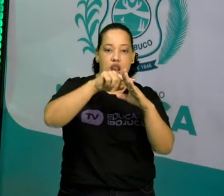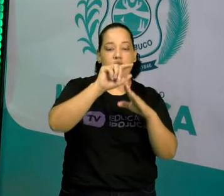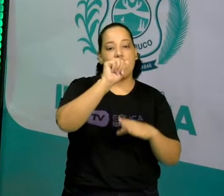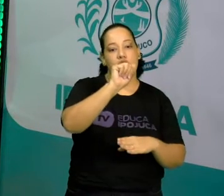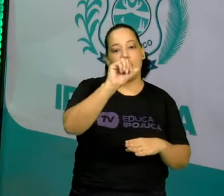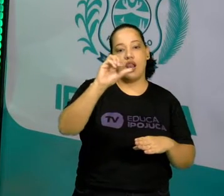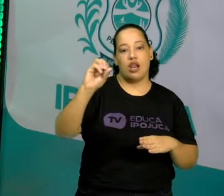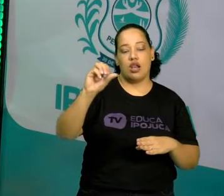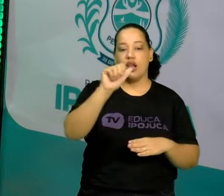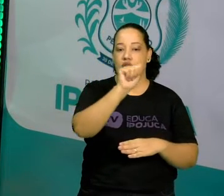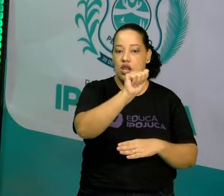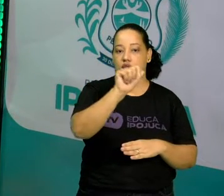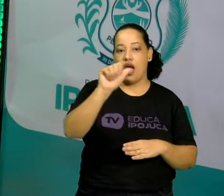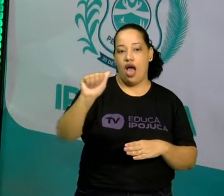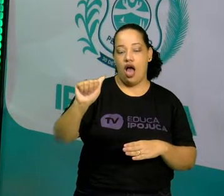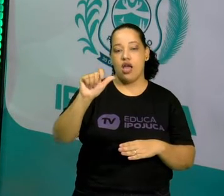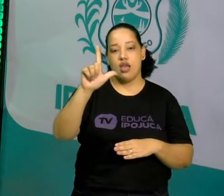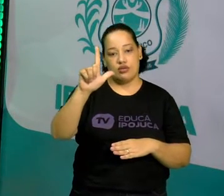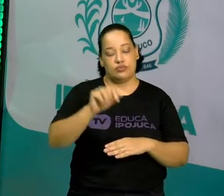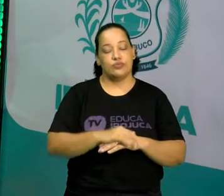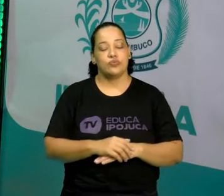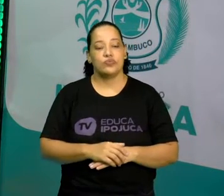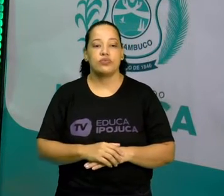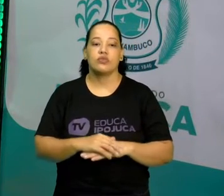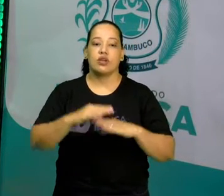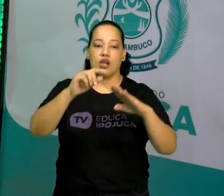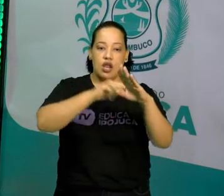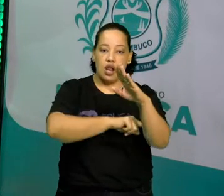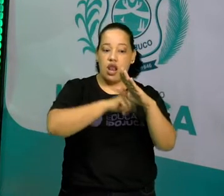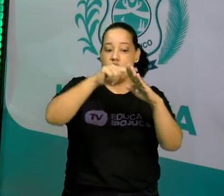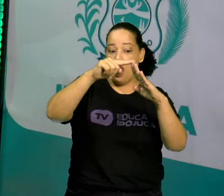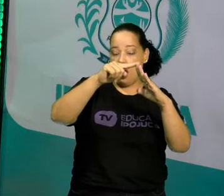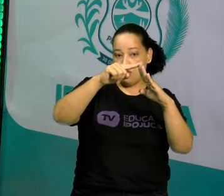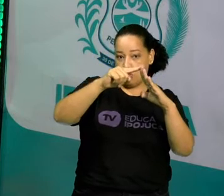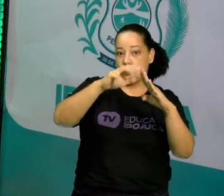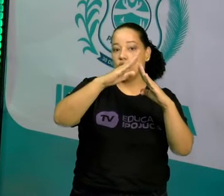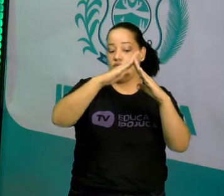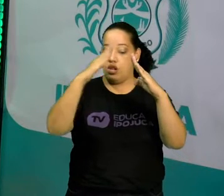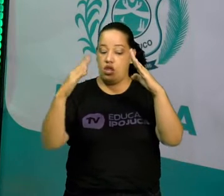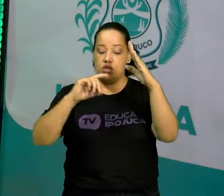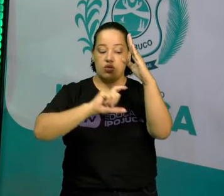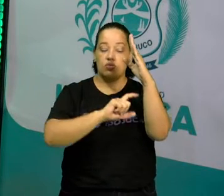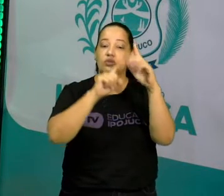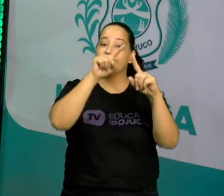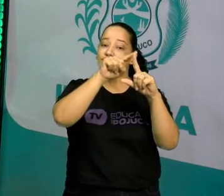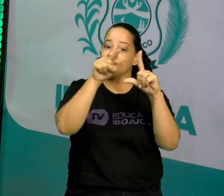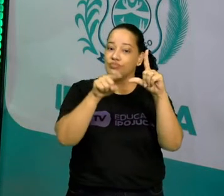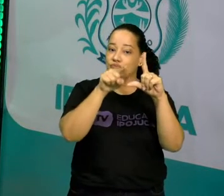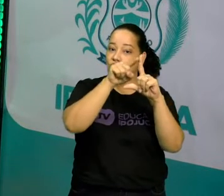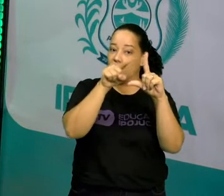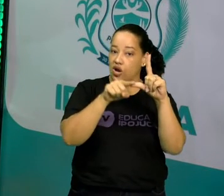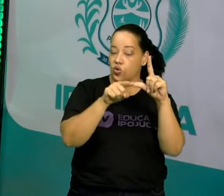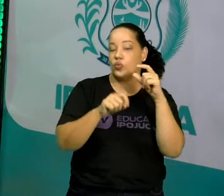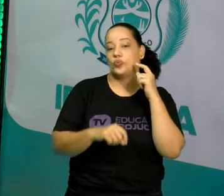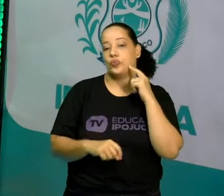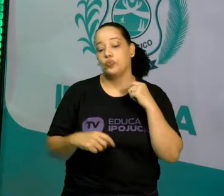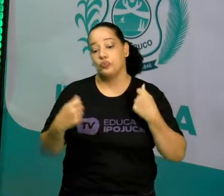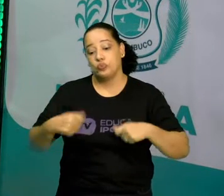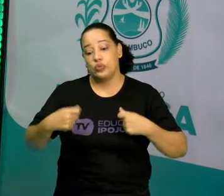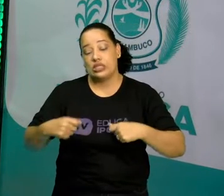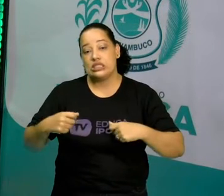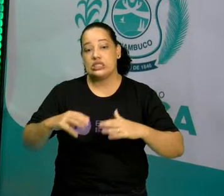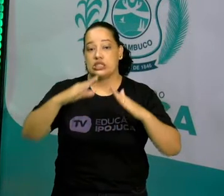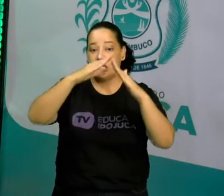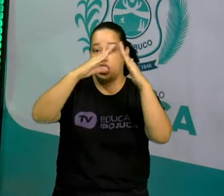LAL, lado, ângulo e lado. Significa que para dois triângulos serem congruentes, nesse segundo